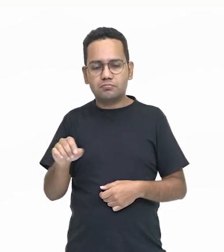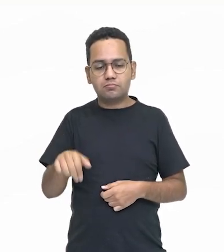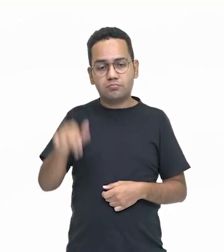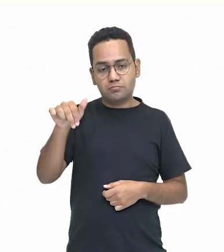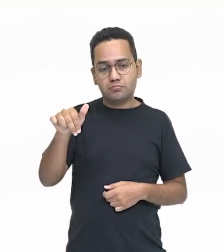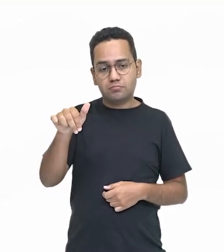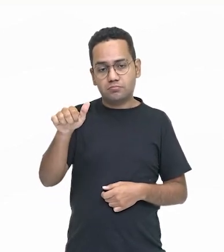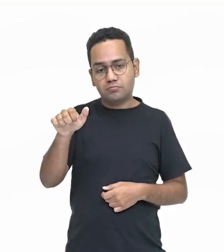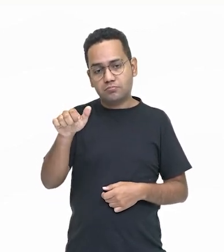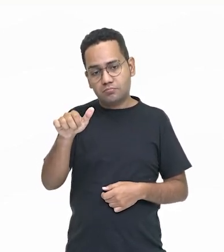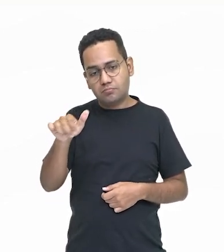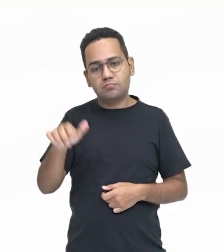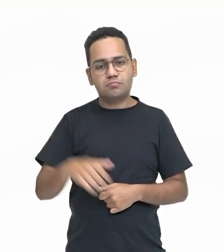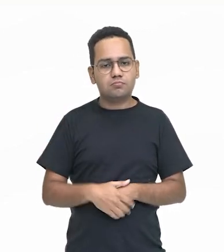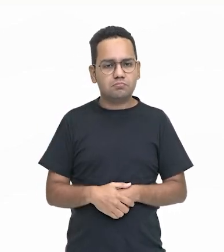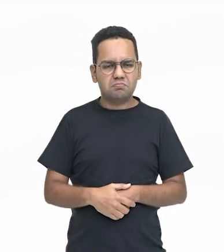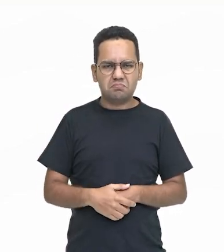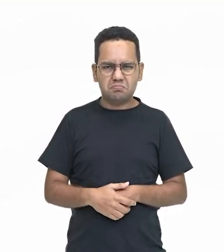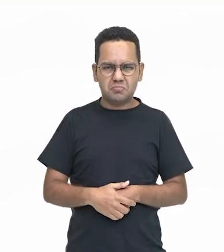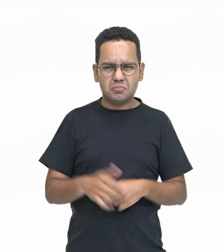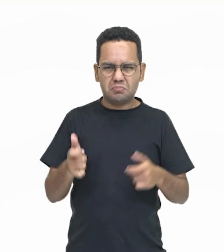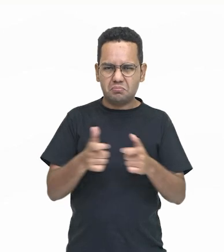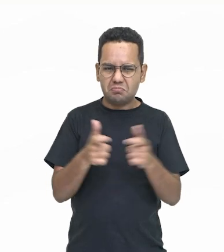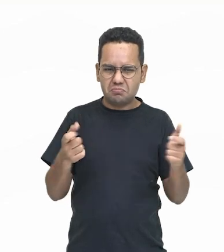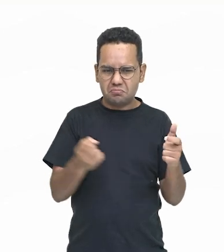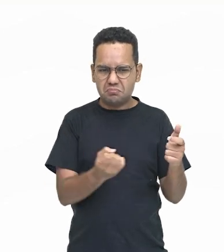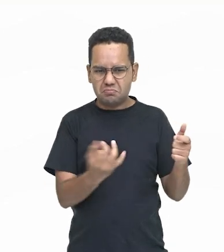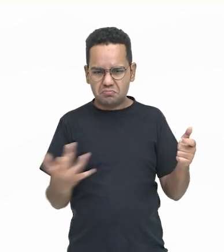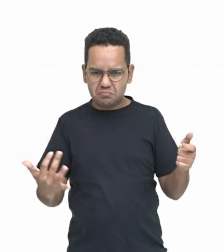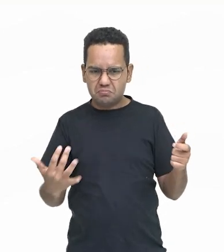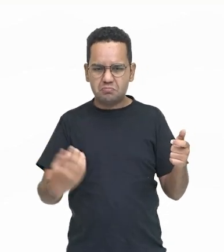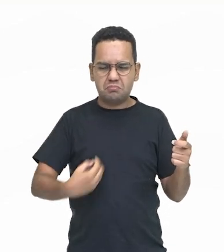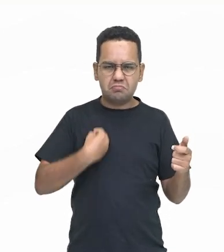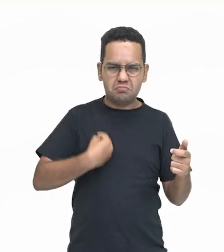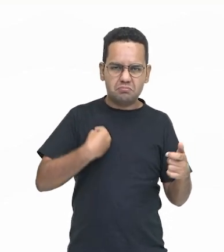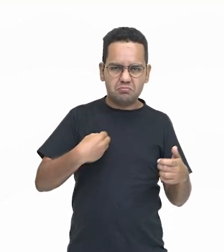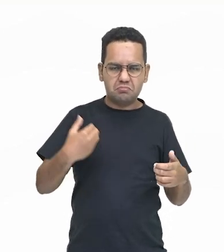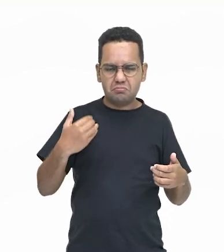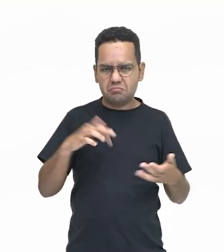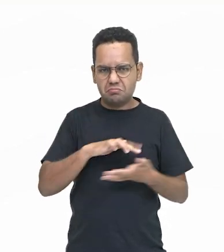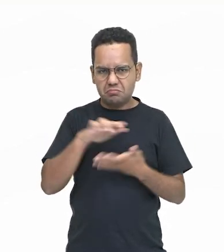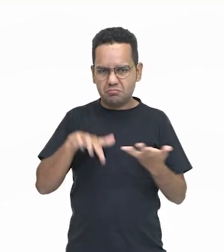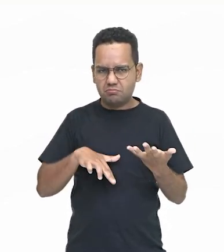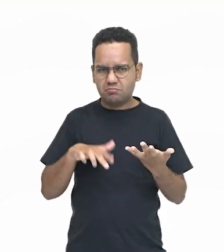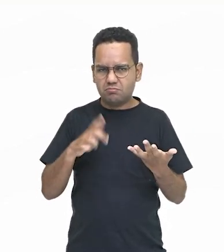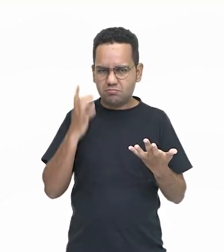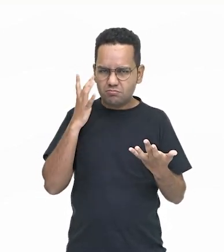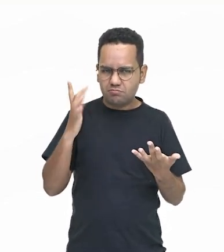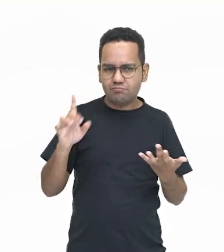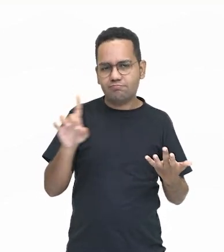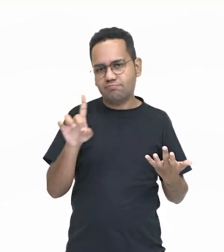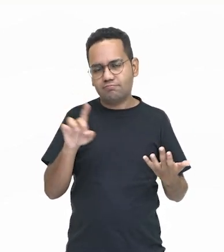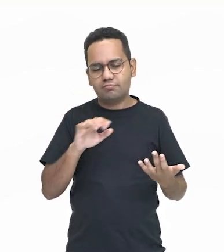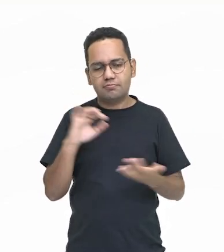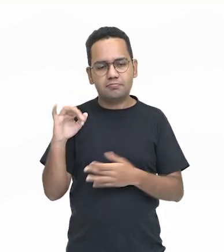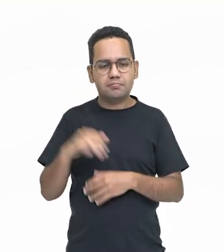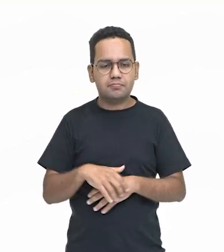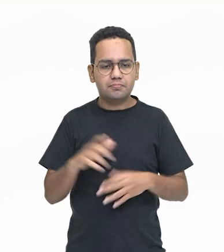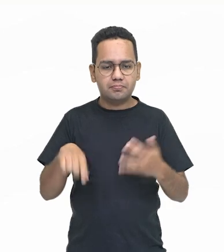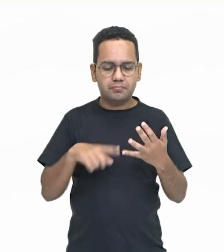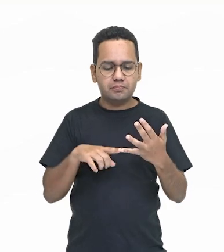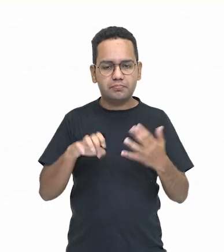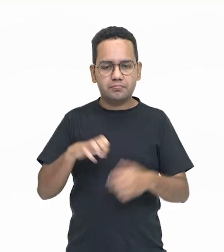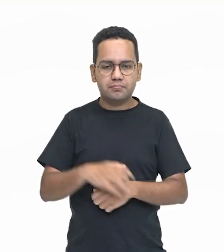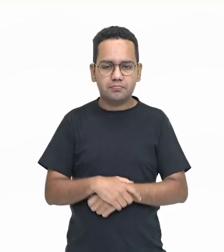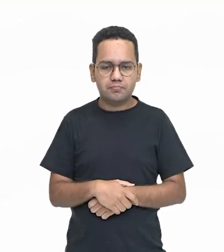facilita aproveitamento de construção de hidrelétricas. E letra E, a